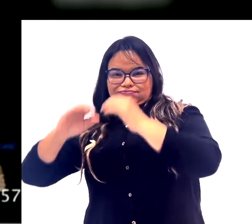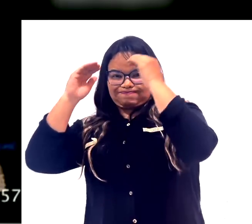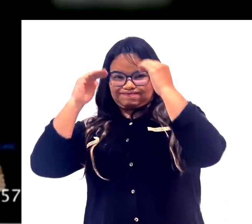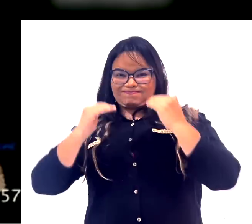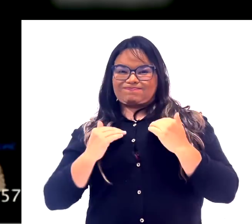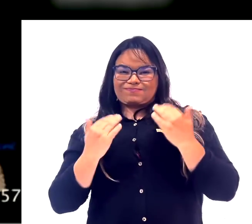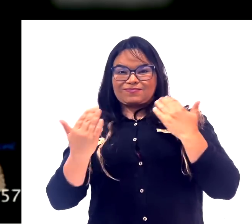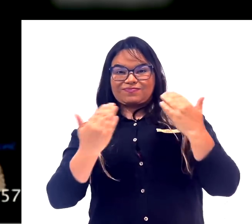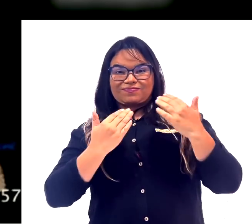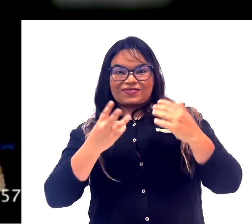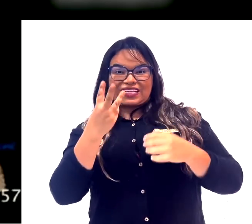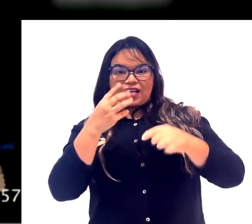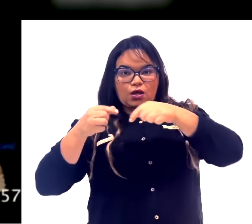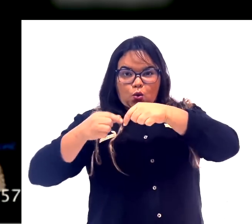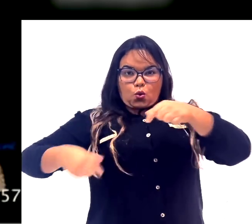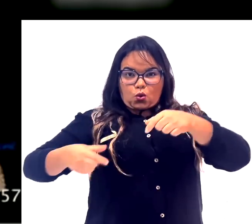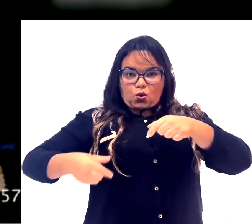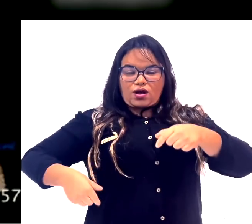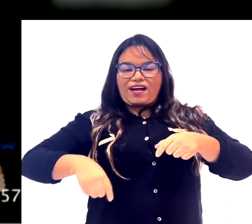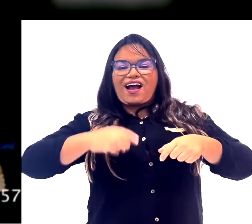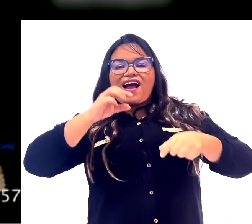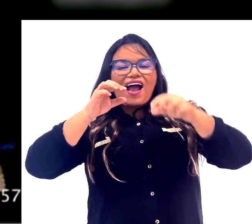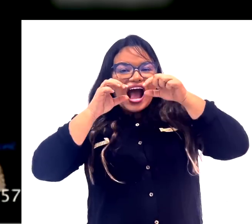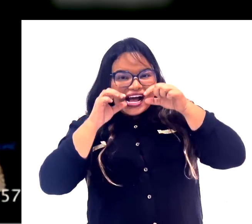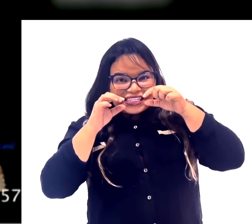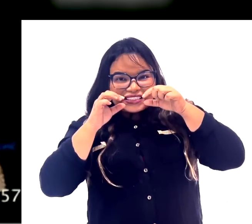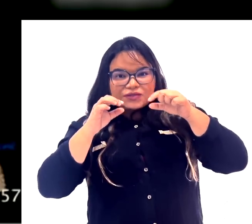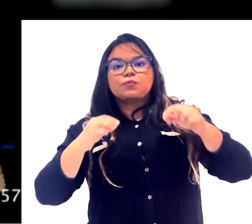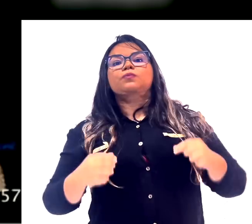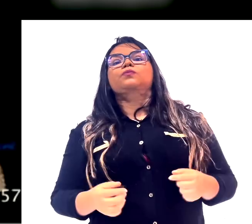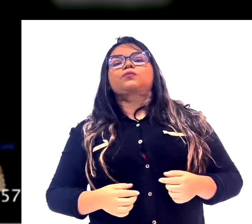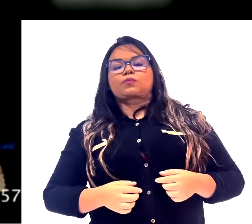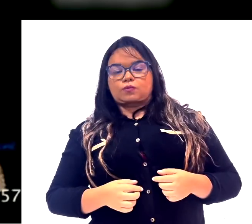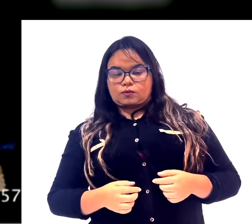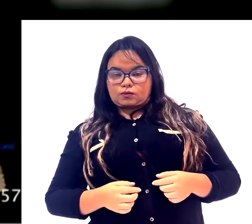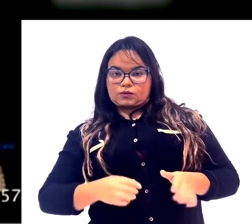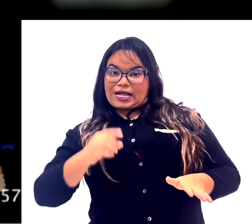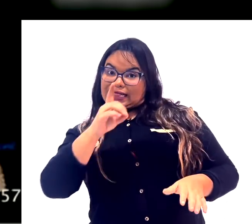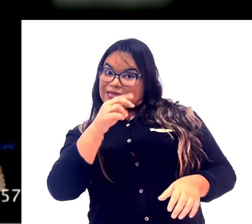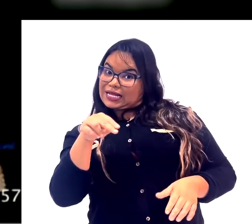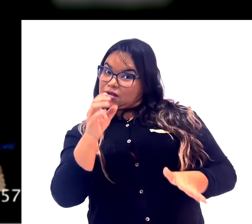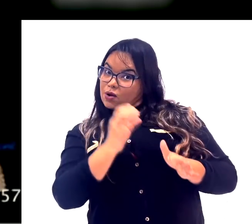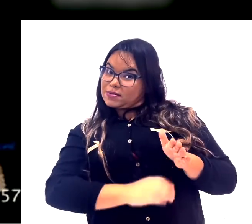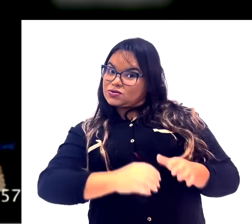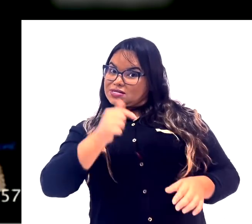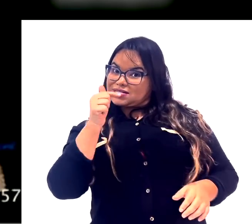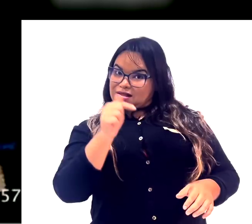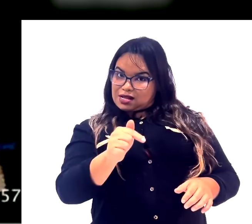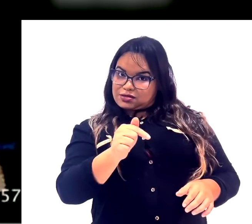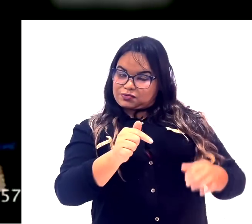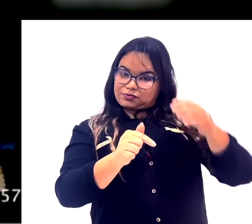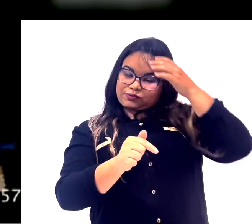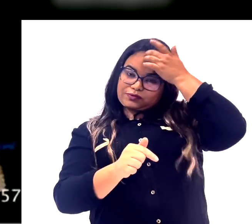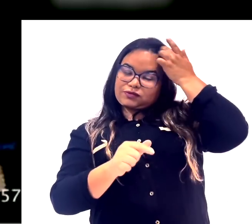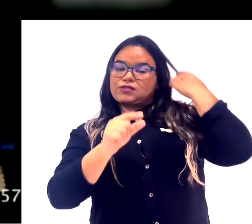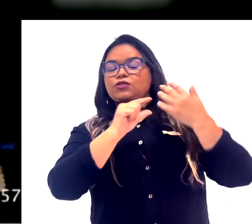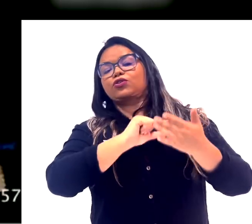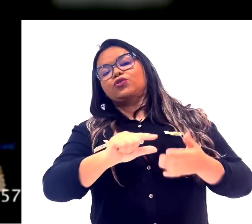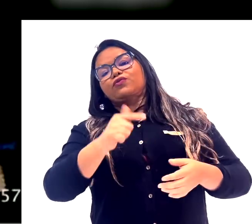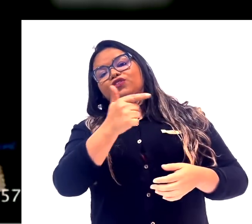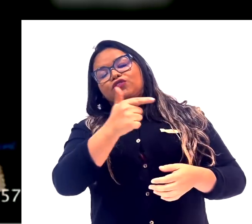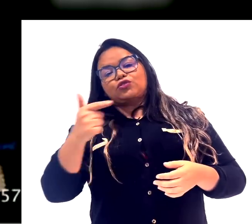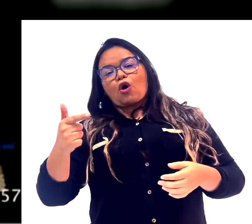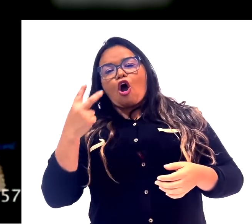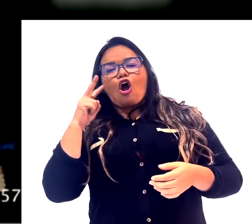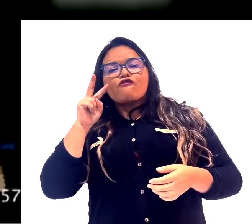Daniel 7, verso 6. Depois disso, eu continuei olhando, e eis aqui outro semelhante a um leopardo, e tinham 4